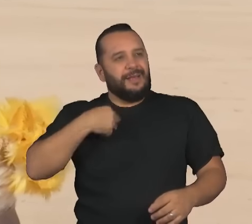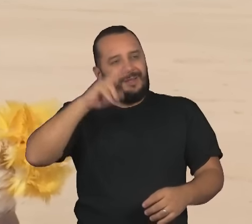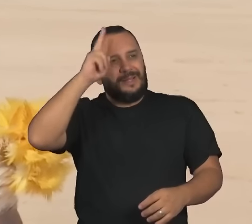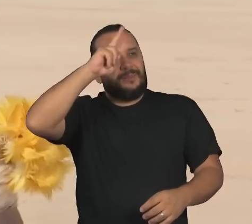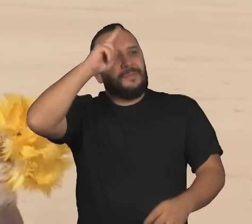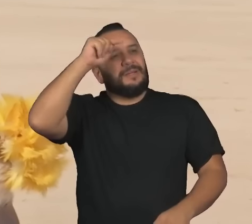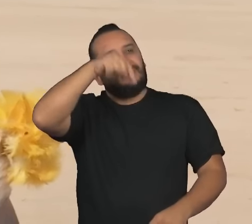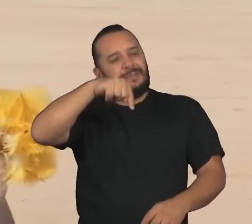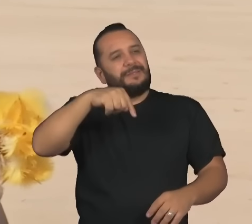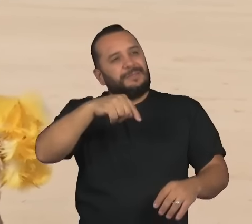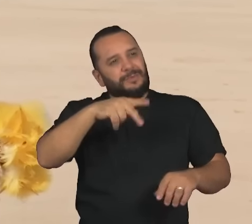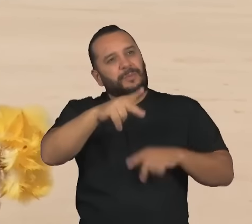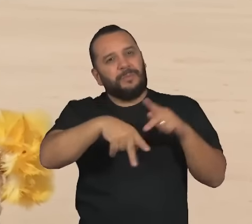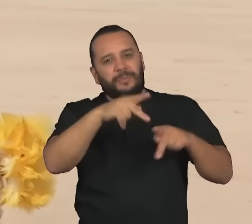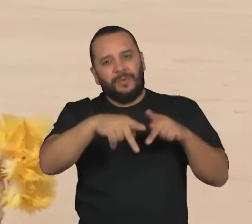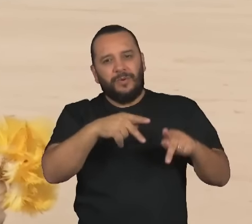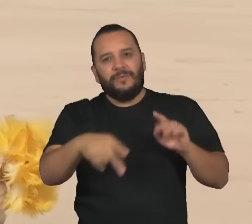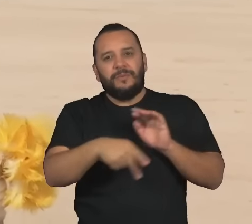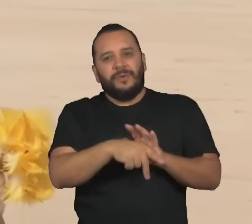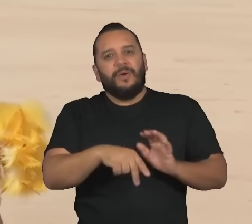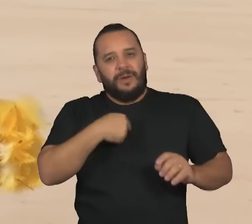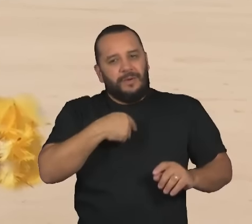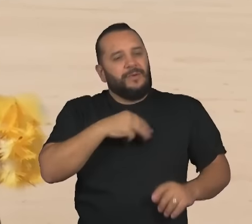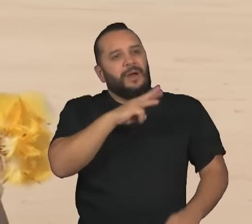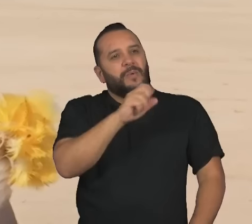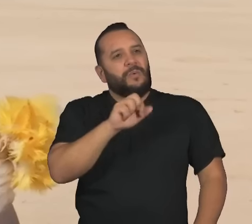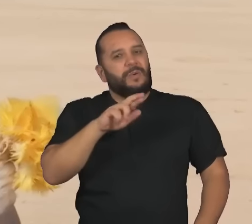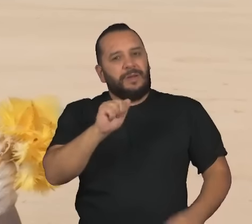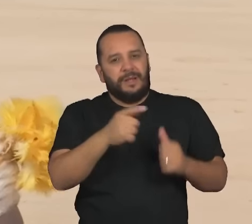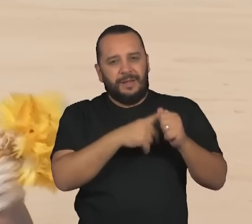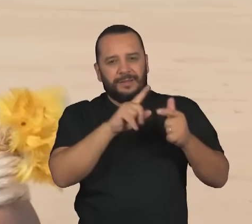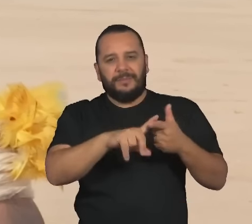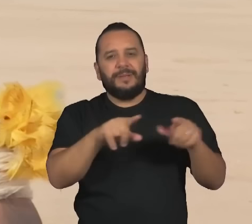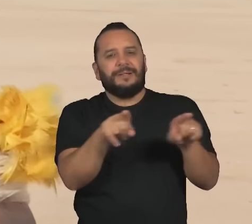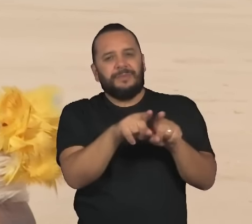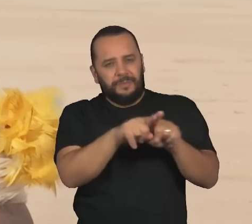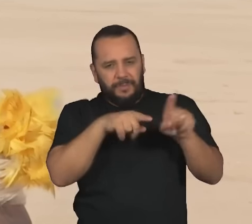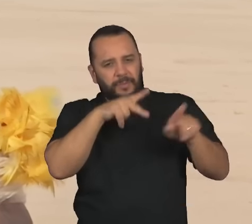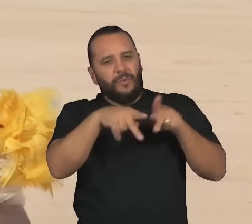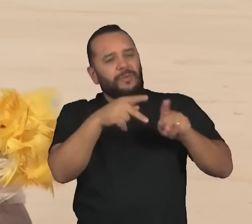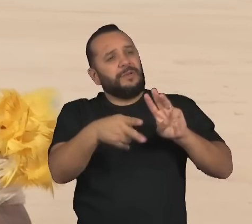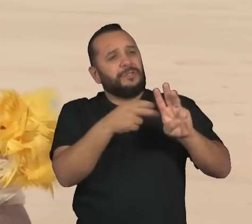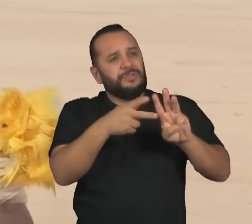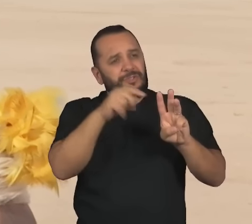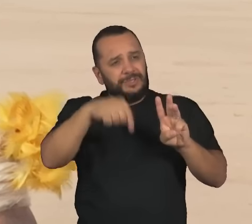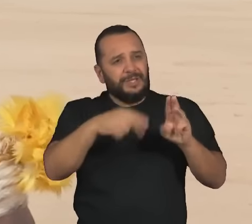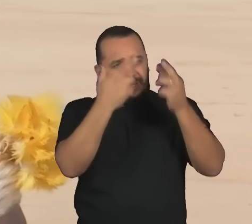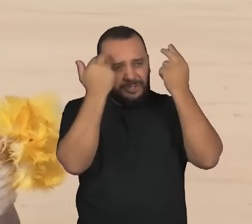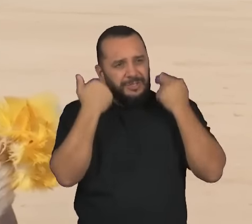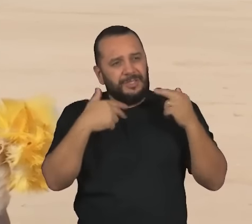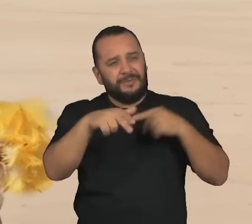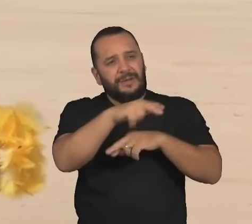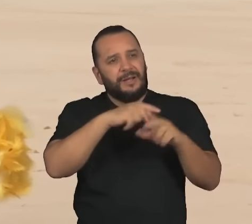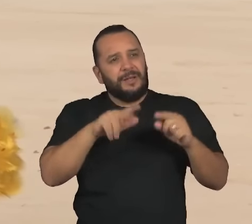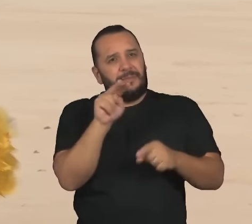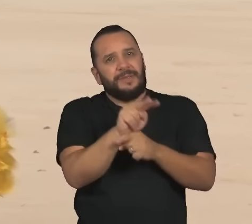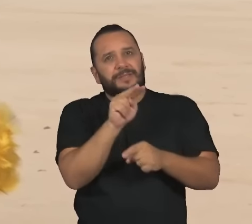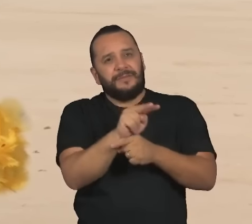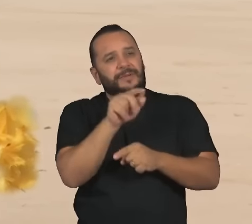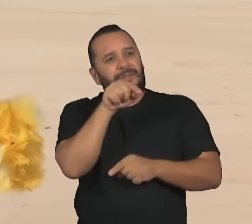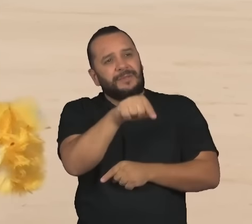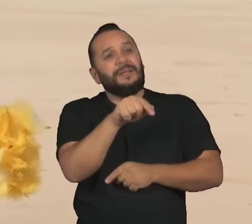Do povo Áudia e do povo xinguano. E não é que a gente está preservando a gruta, a gente está preservando